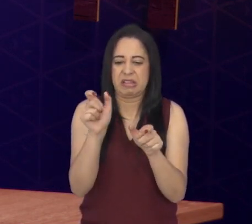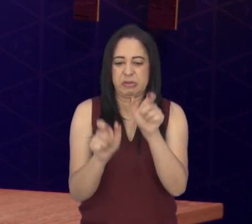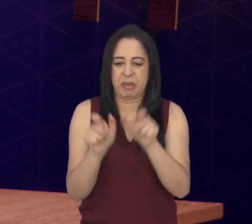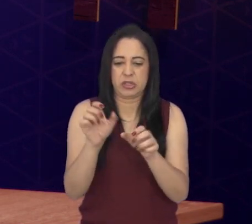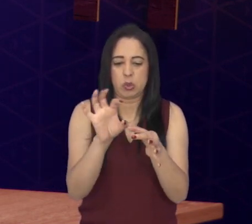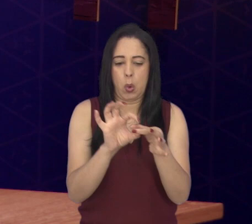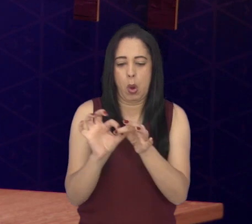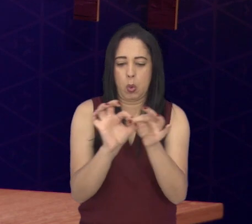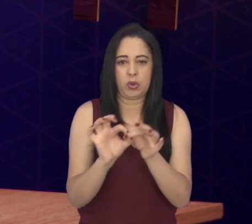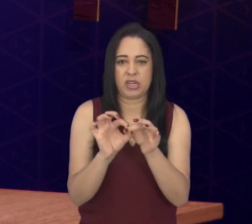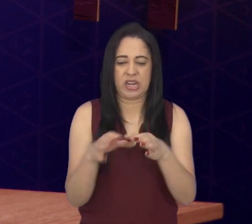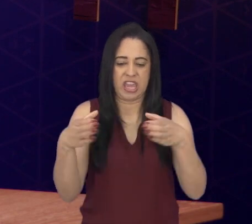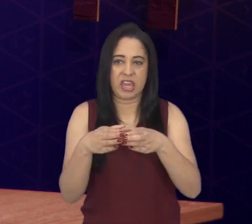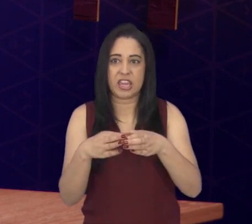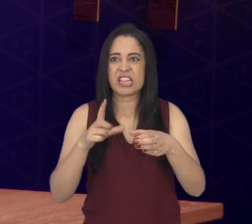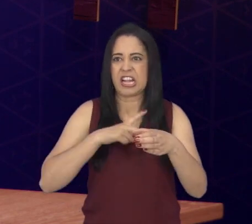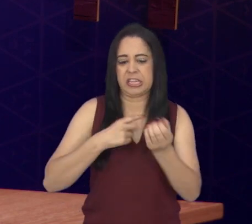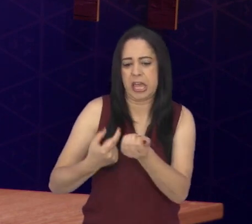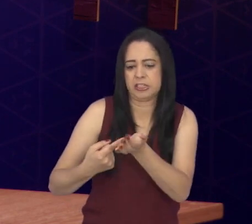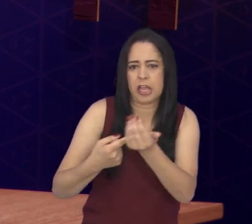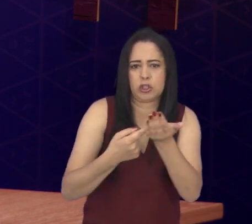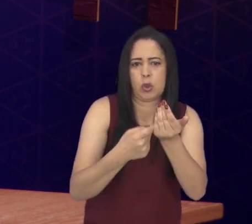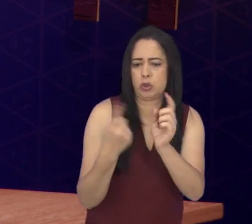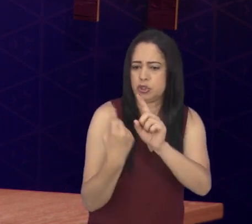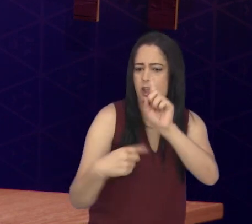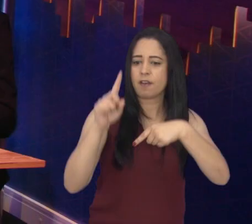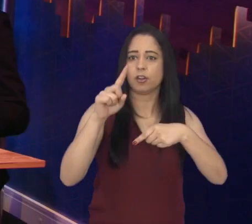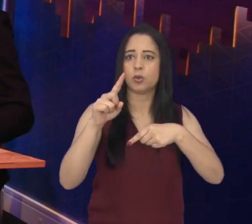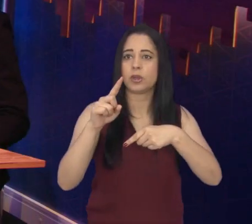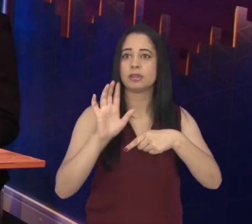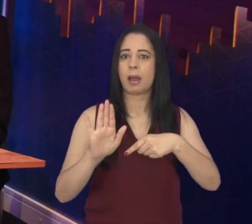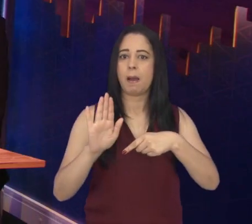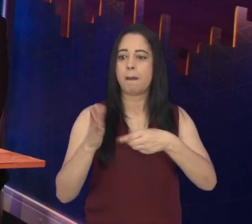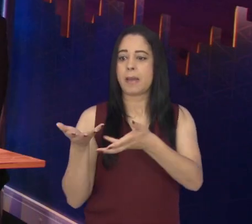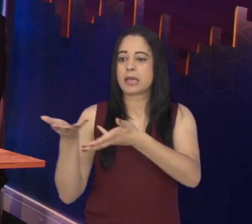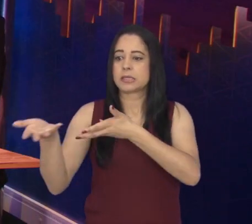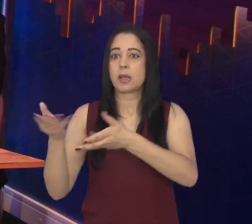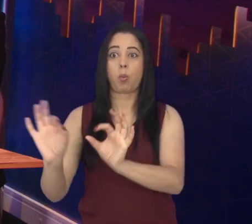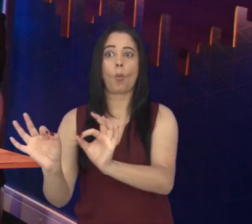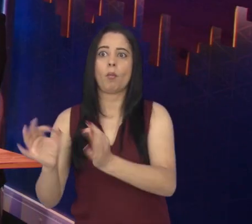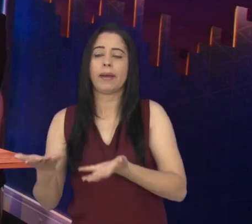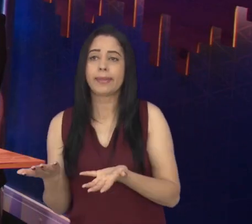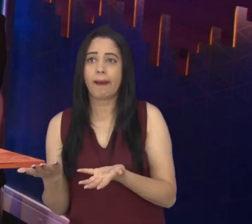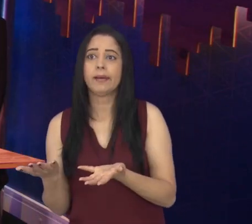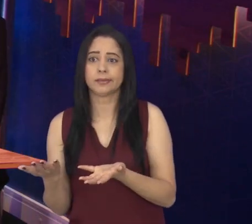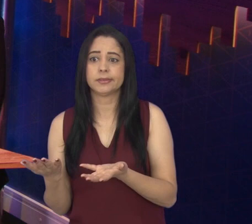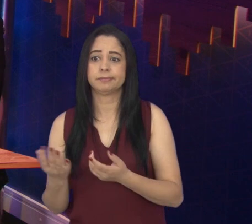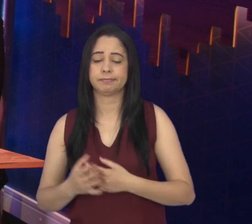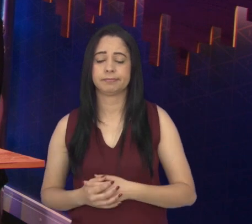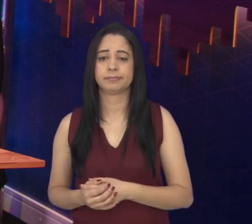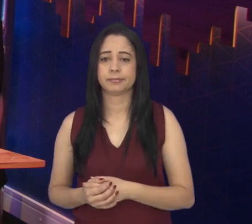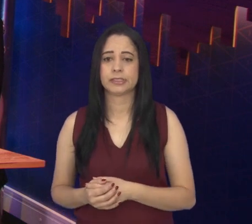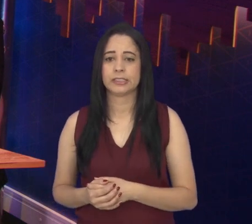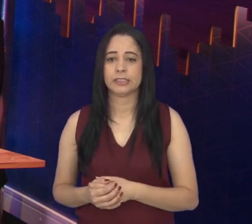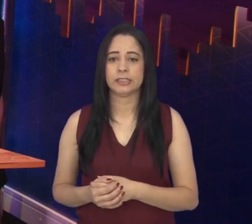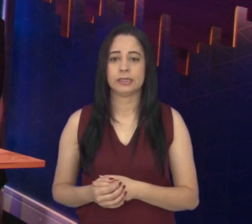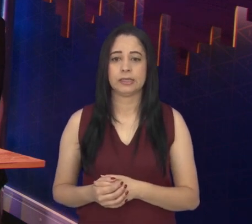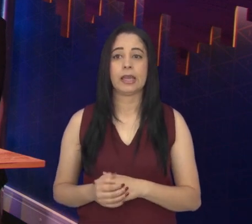Caiu um meteoro de vibrânio, aí... Eles super se desenvolveram e se fecharam pro mundo, né?